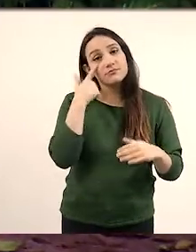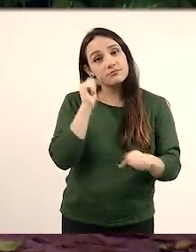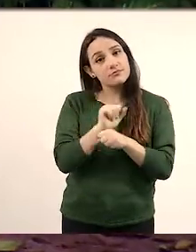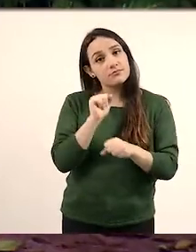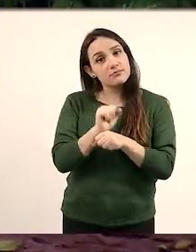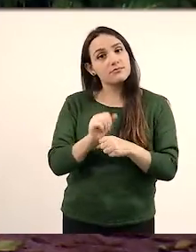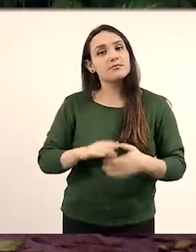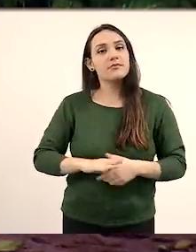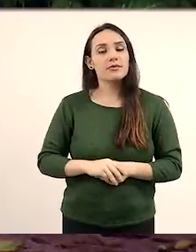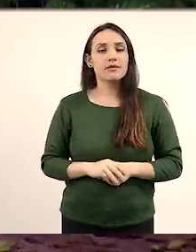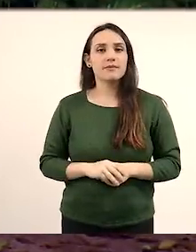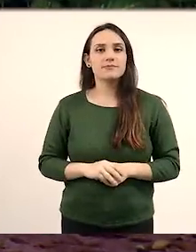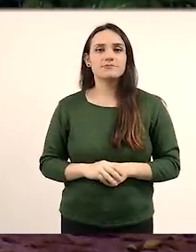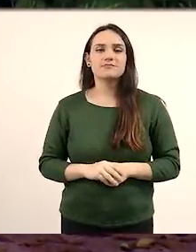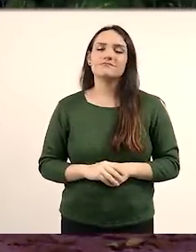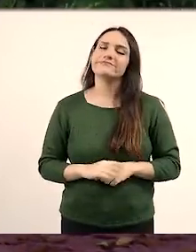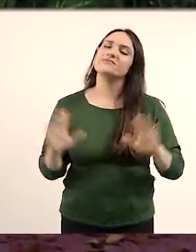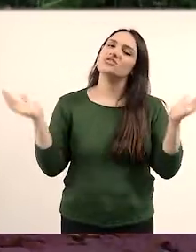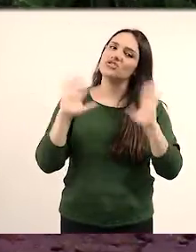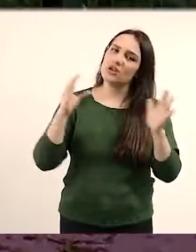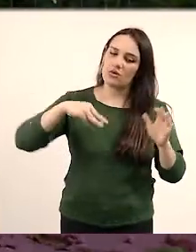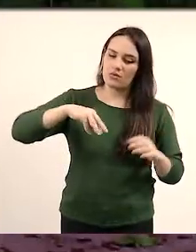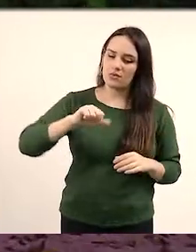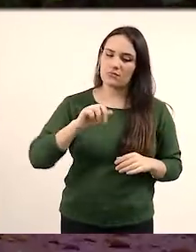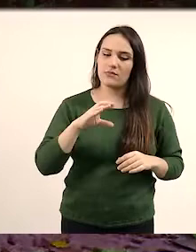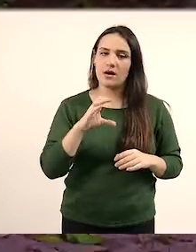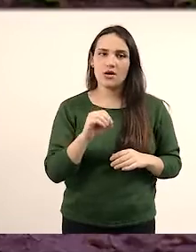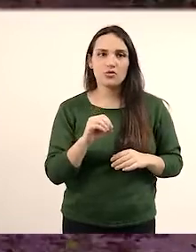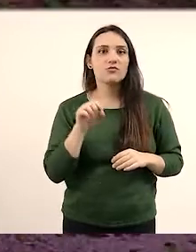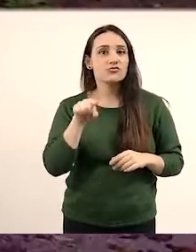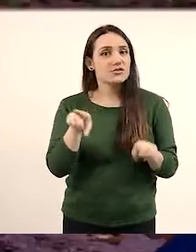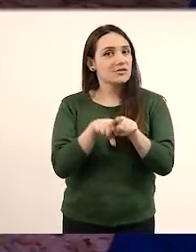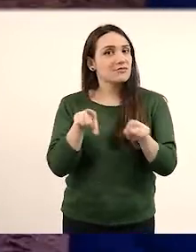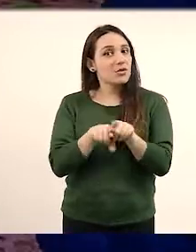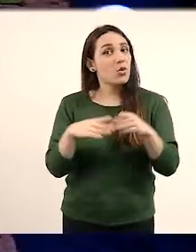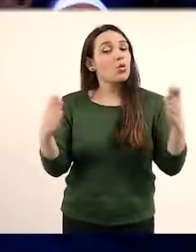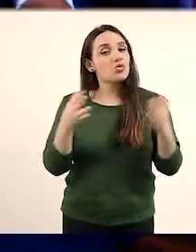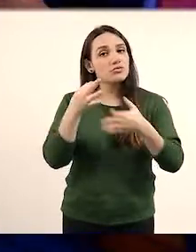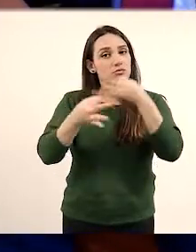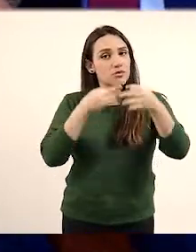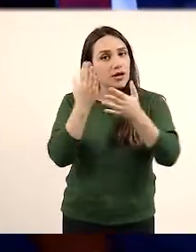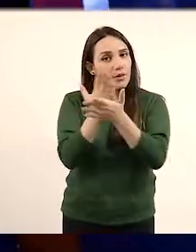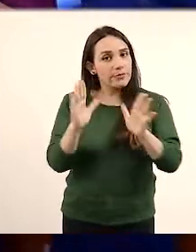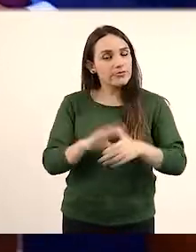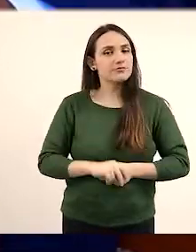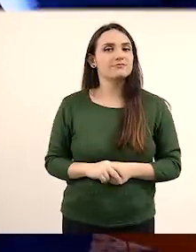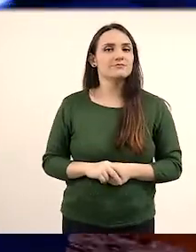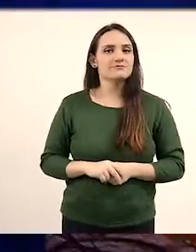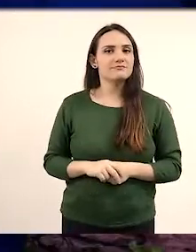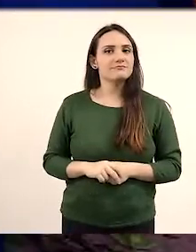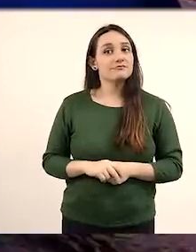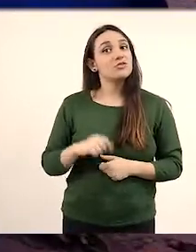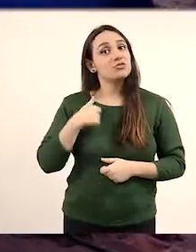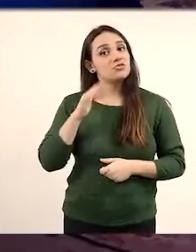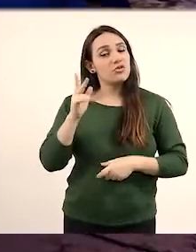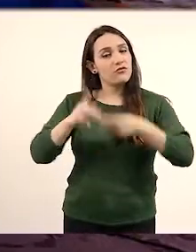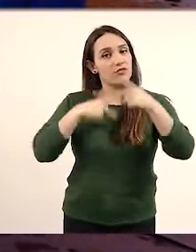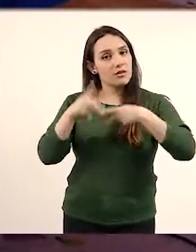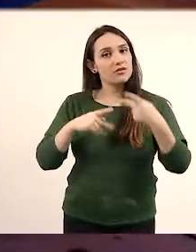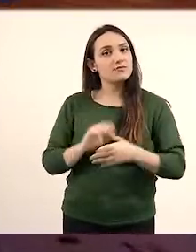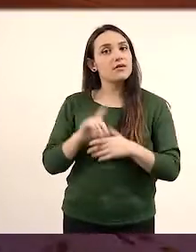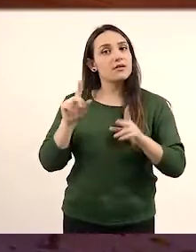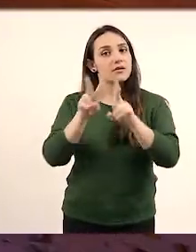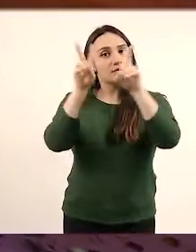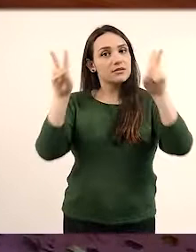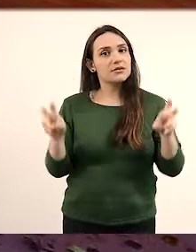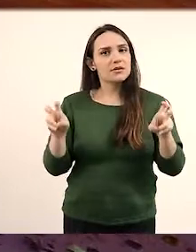né? Com certeza. Eu vou me despedindo aqui do Marco e também de você, porque o ponto de vista de hoje está acabando. Como eu disse no começo do programa,